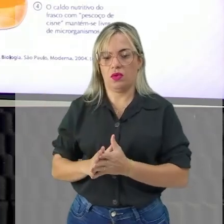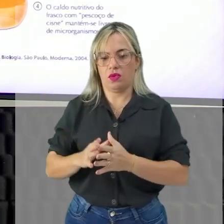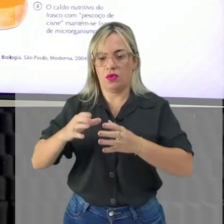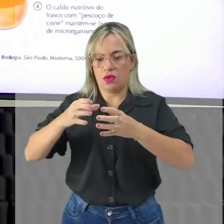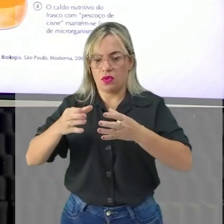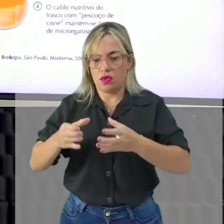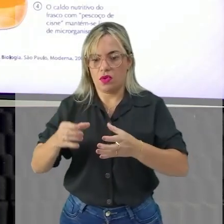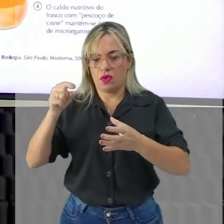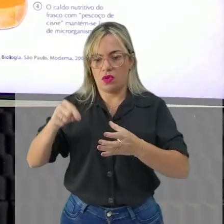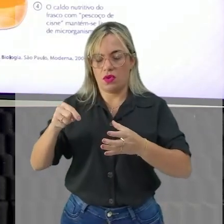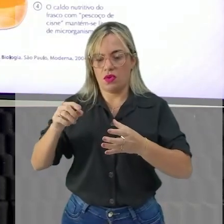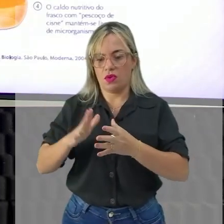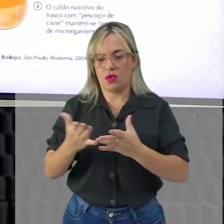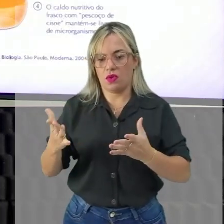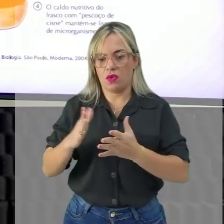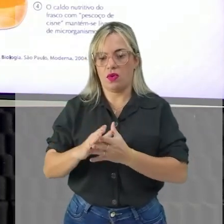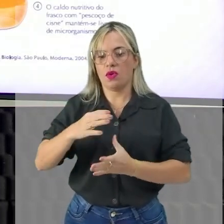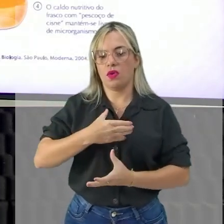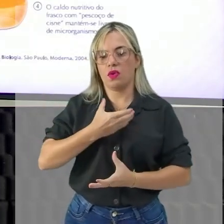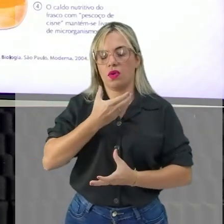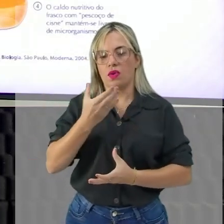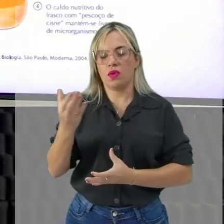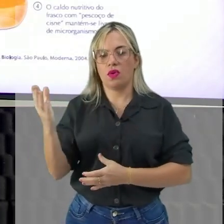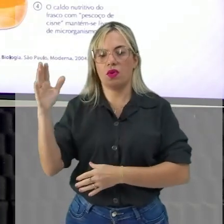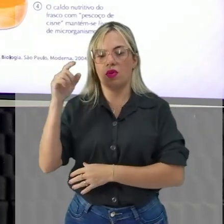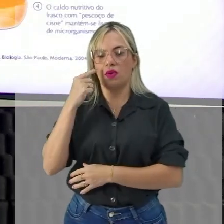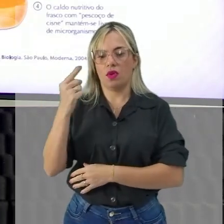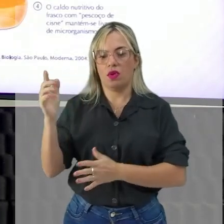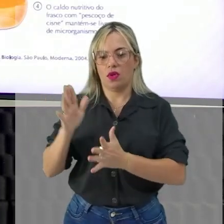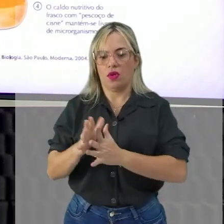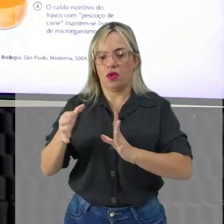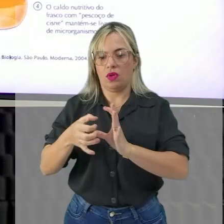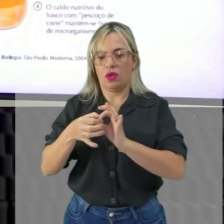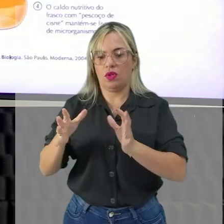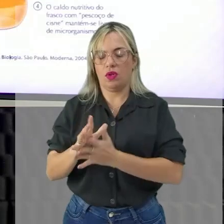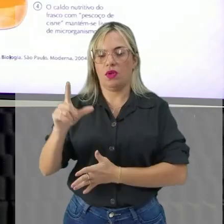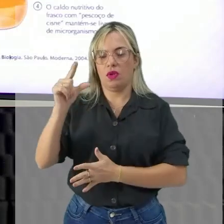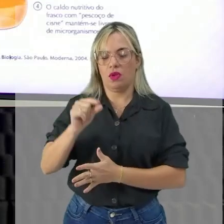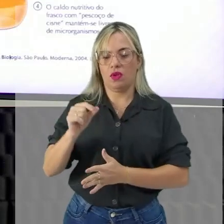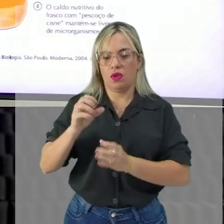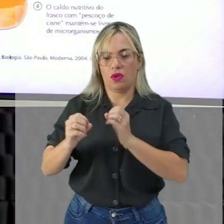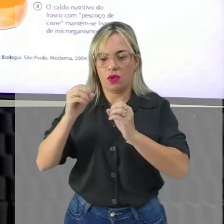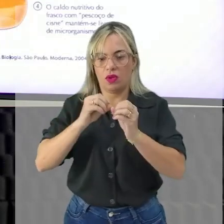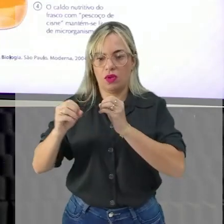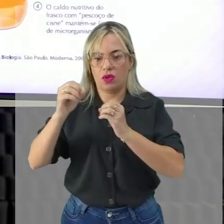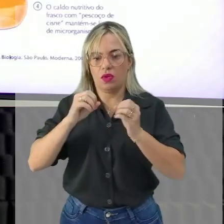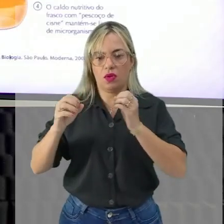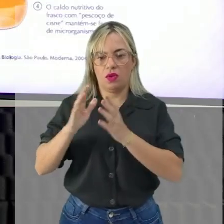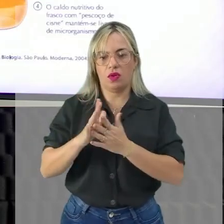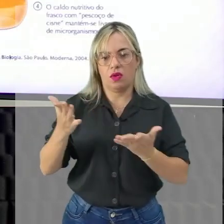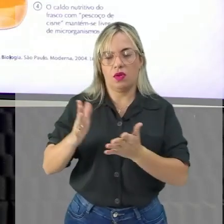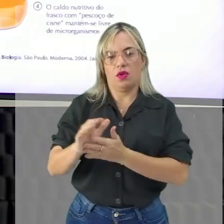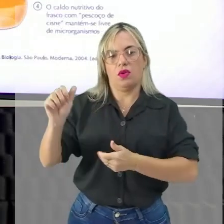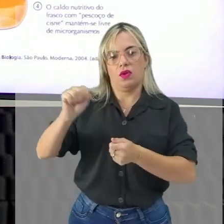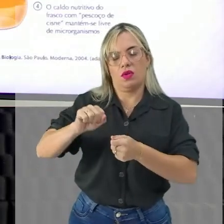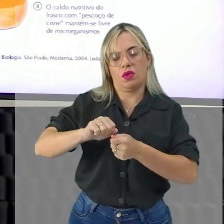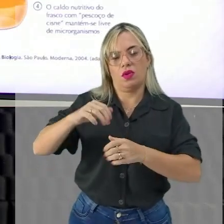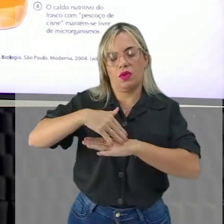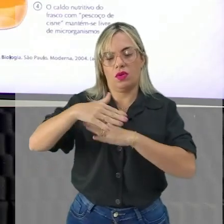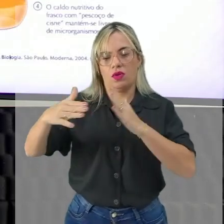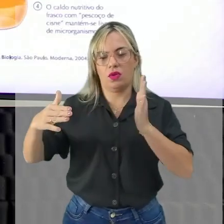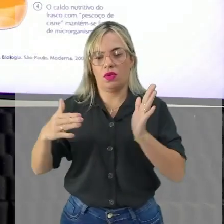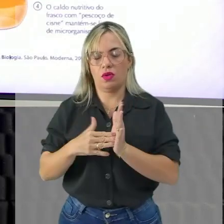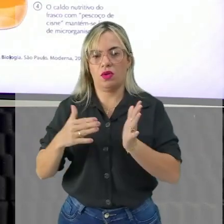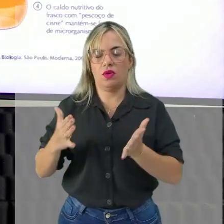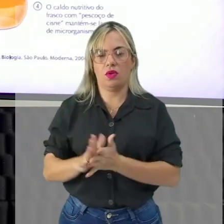do frasco com pescoço de cisne mantém-se livre de micro-organismos. Então, depois que ele esterilizou, né,